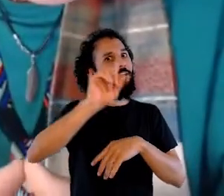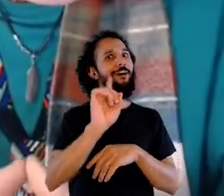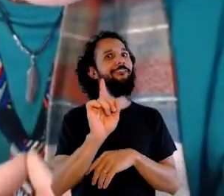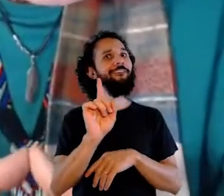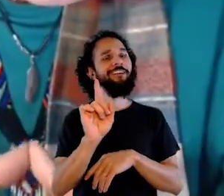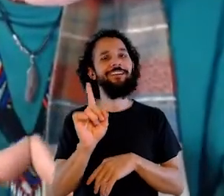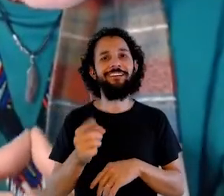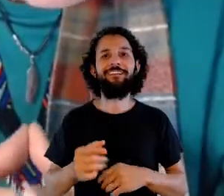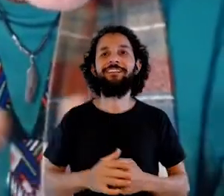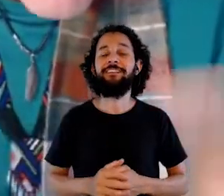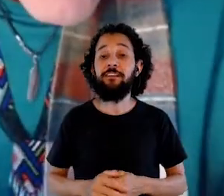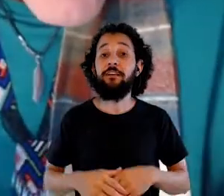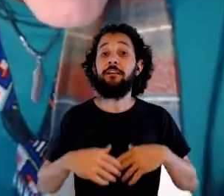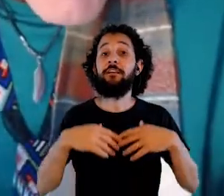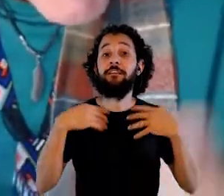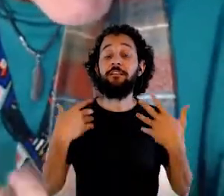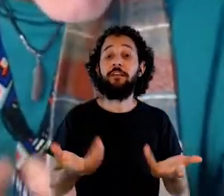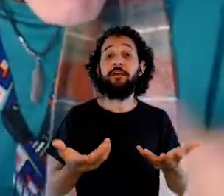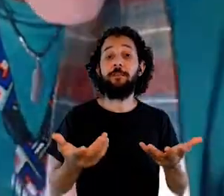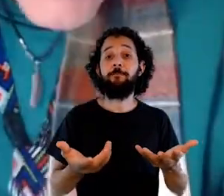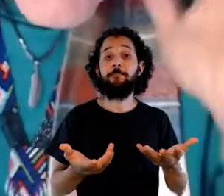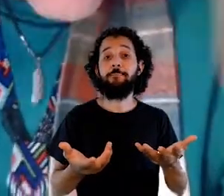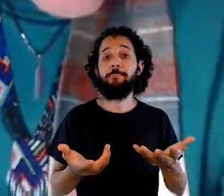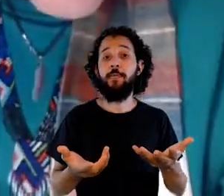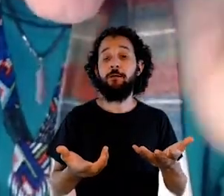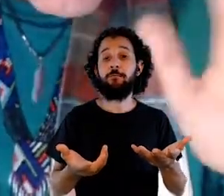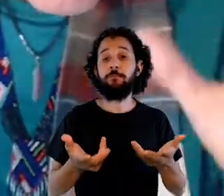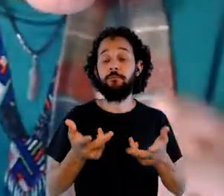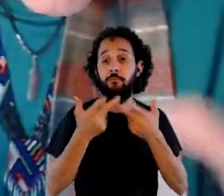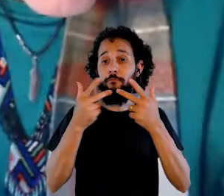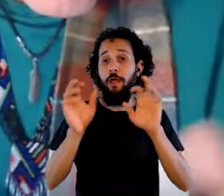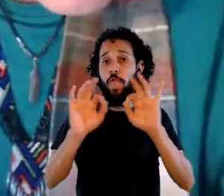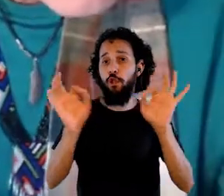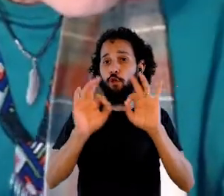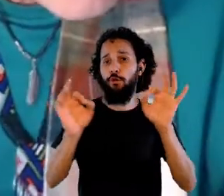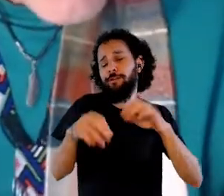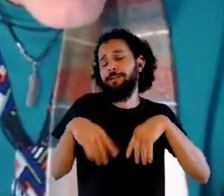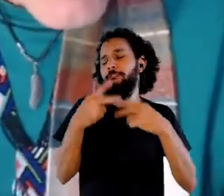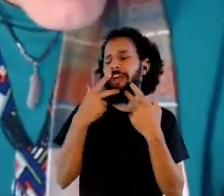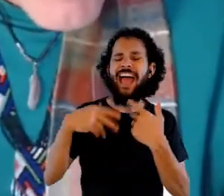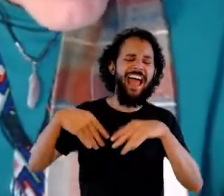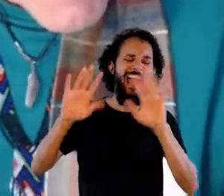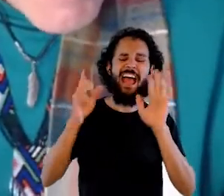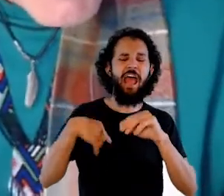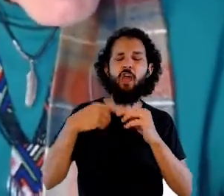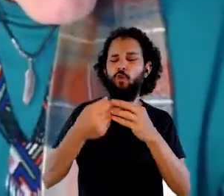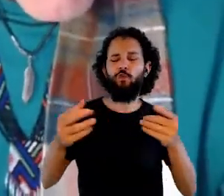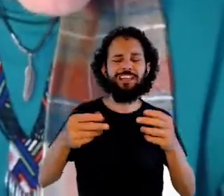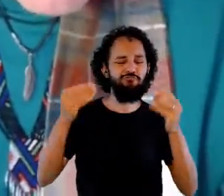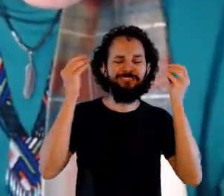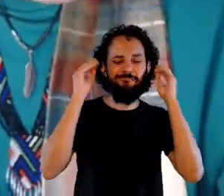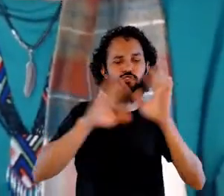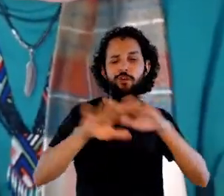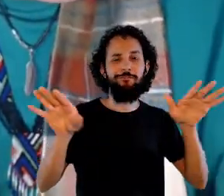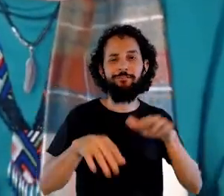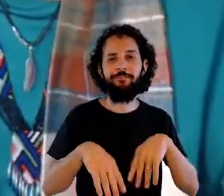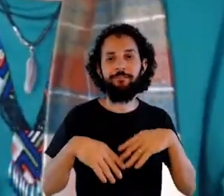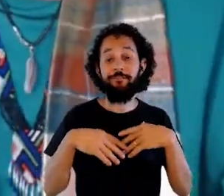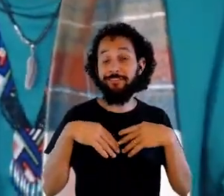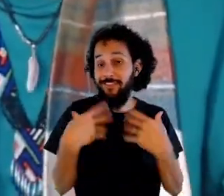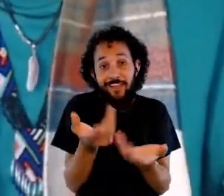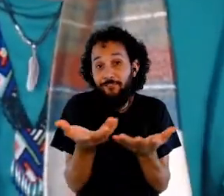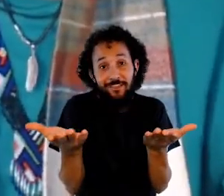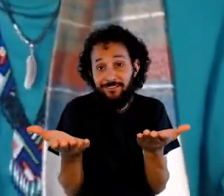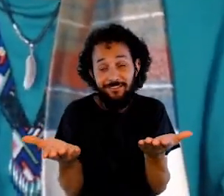Daí ela não falou o que era, né? Ela falou que colocou uma coisinha, saiu, e foi assim. E a partir dali